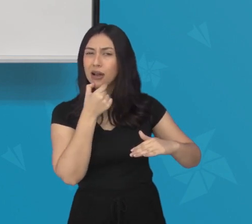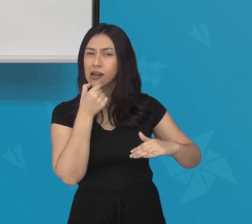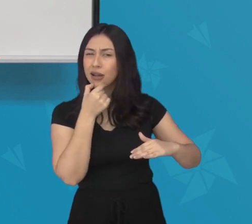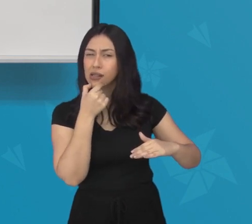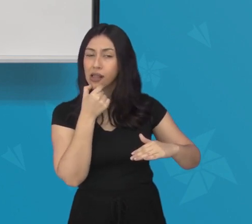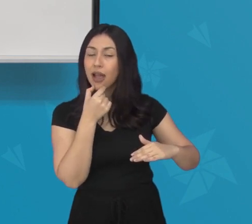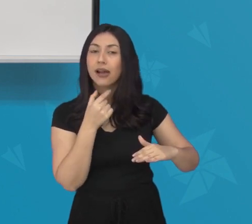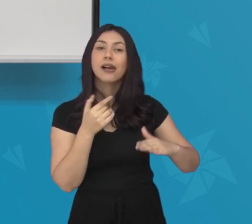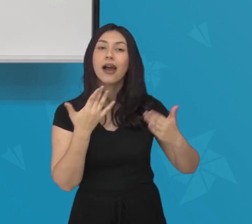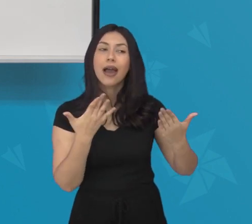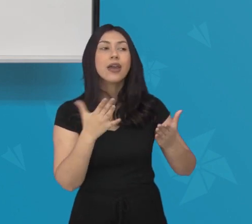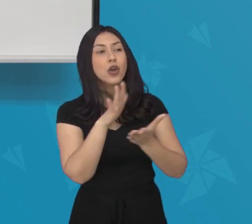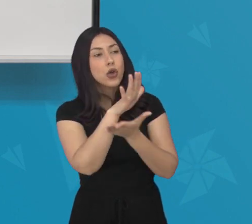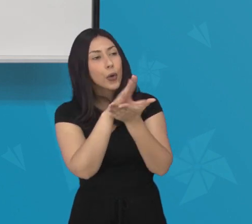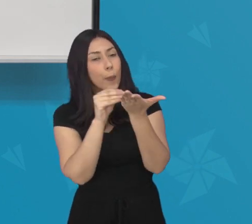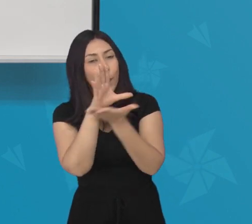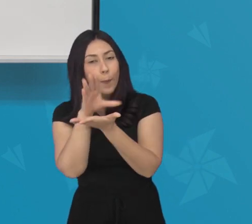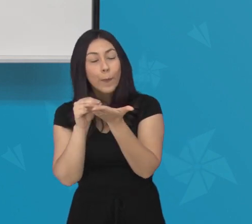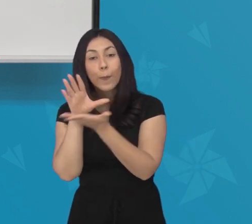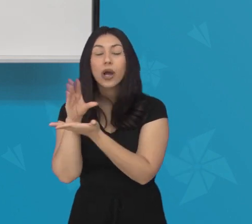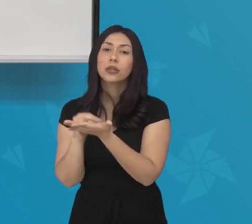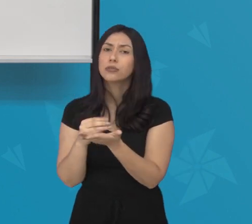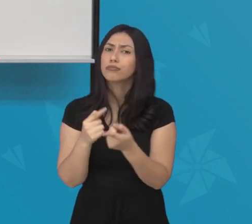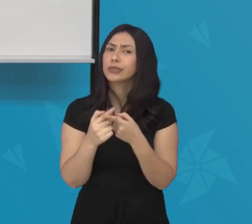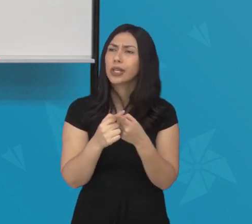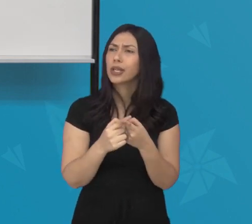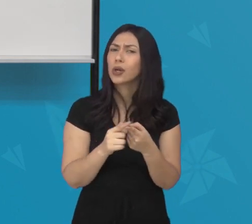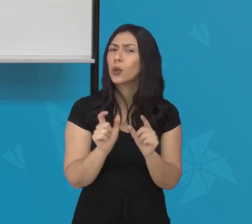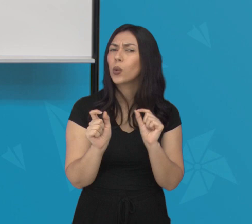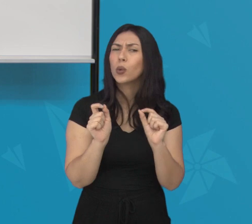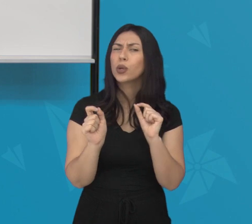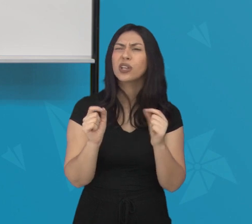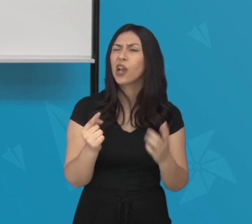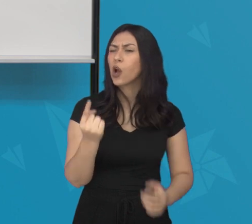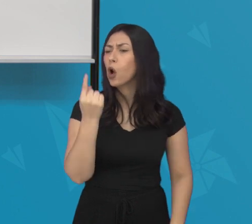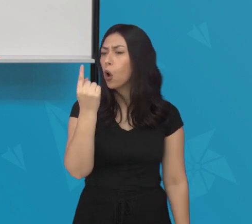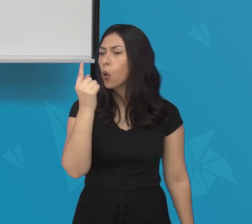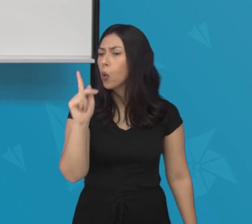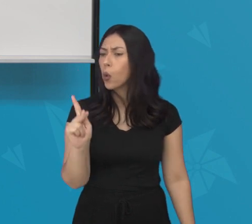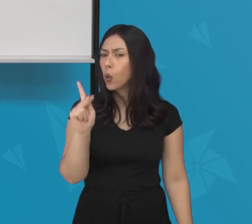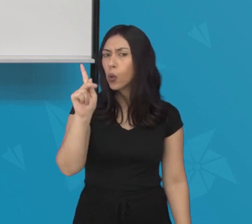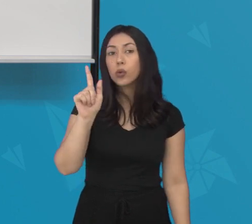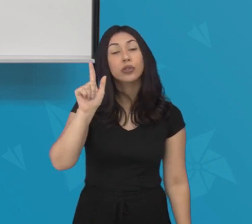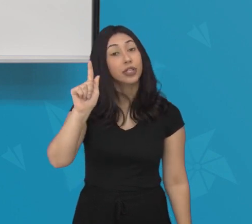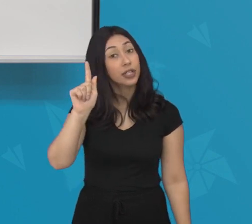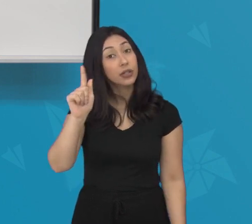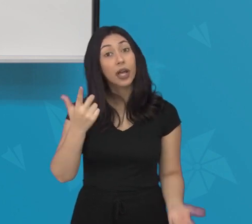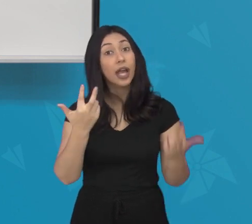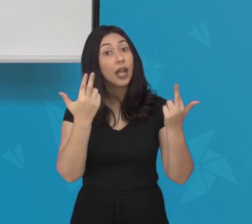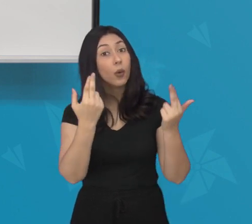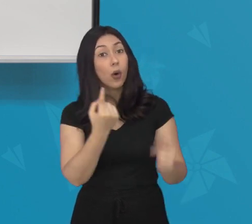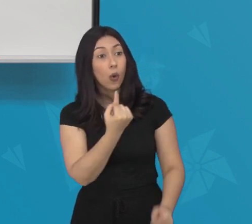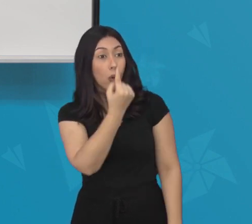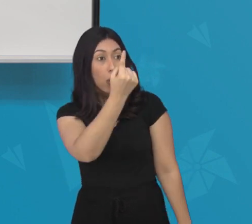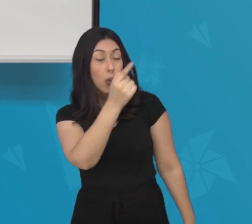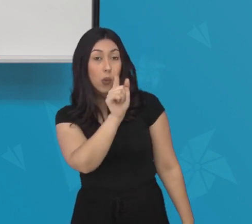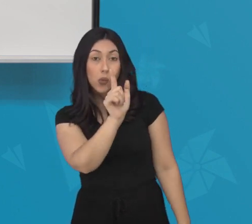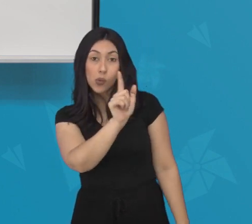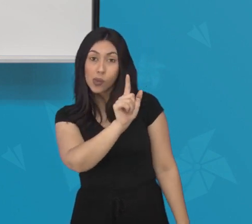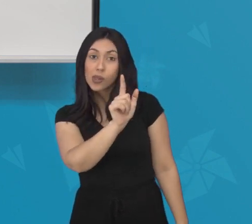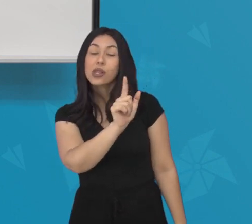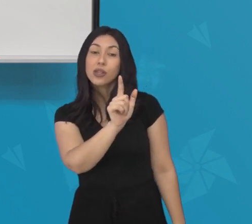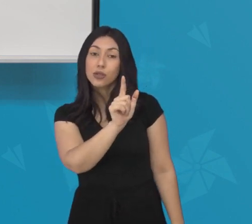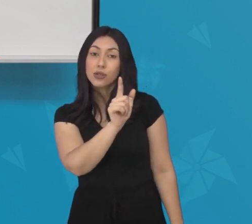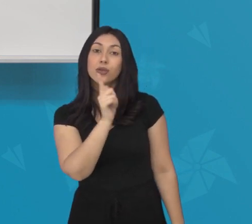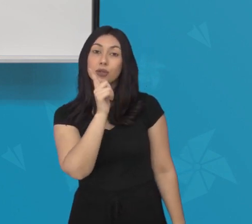feitas réplicas de quilo. Porque o que é um quilo, né? O que é um quilo? É 1 litro d'água. Adotou-se mais ou menos essa referência.